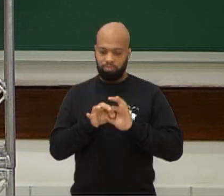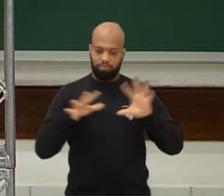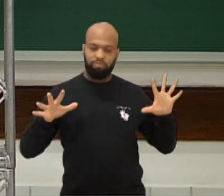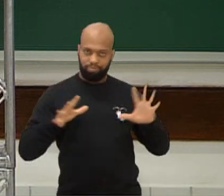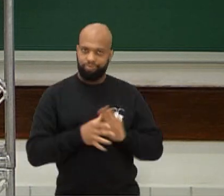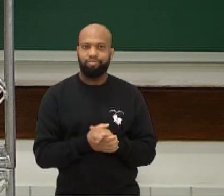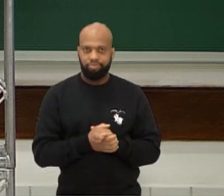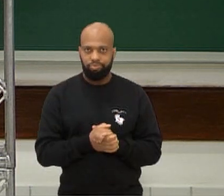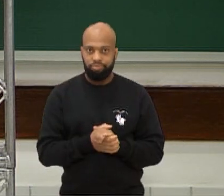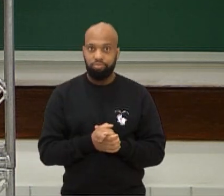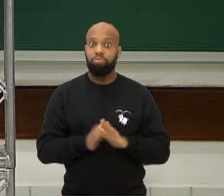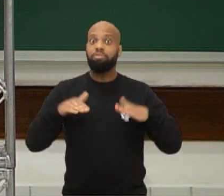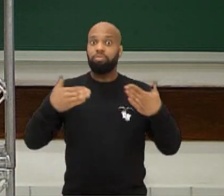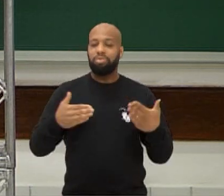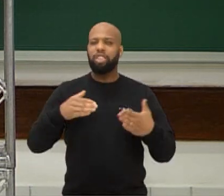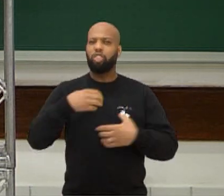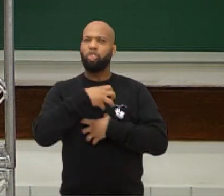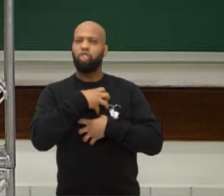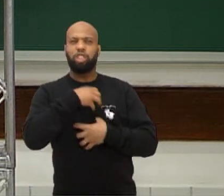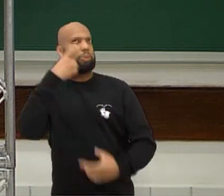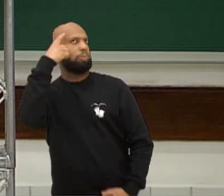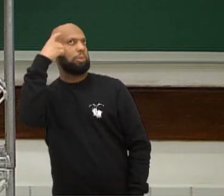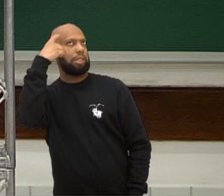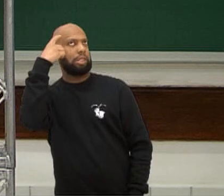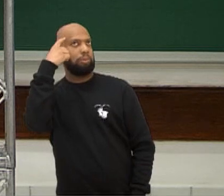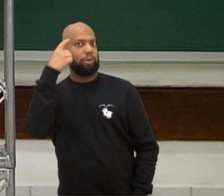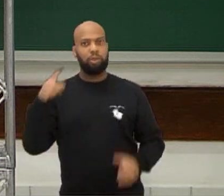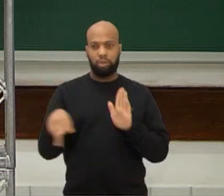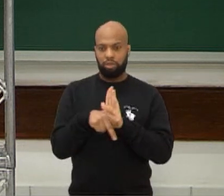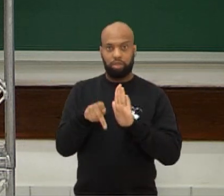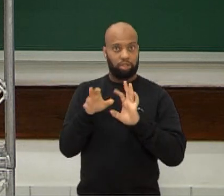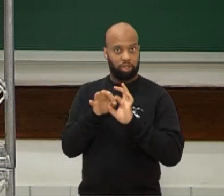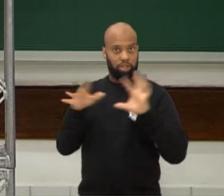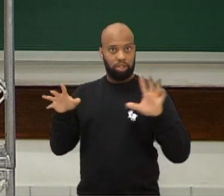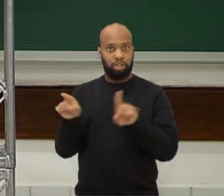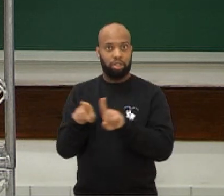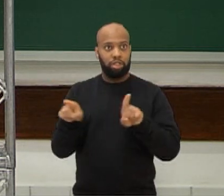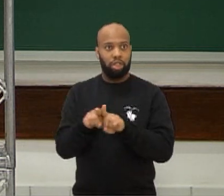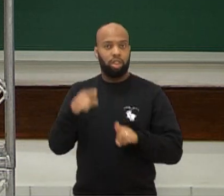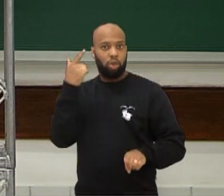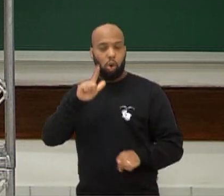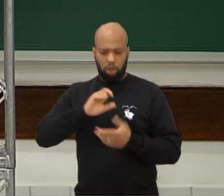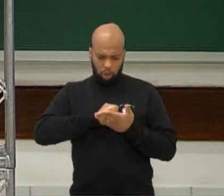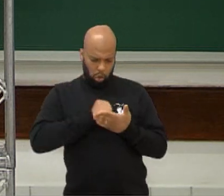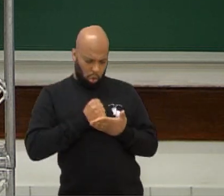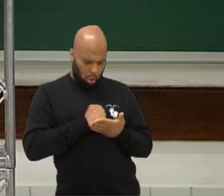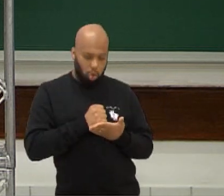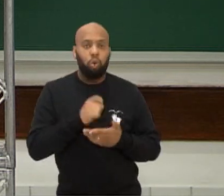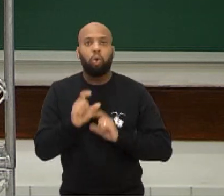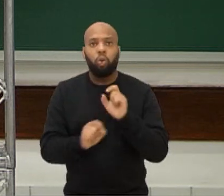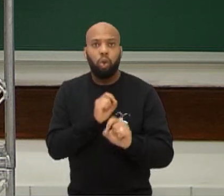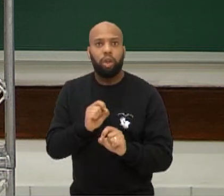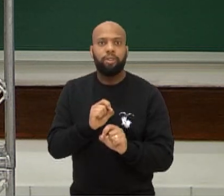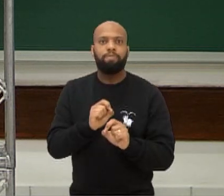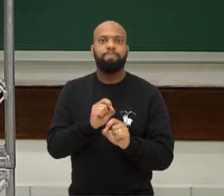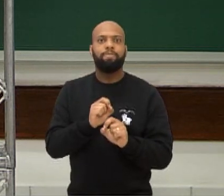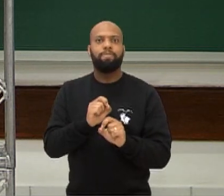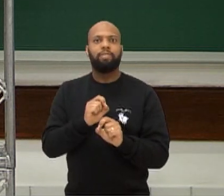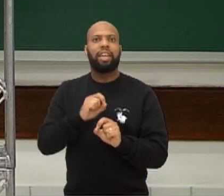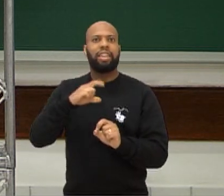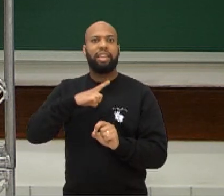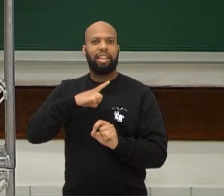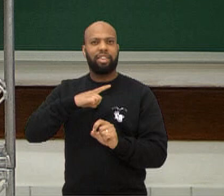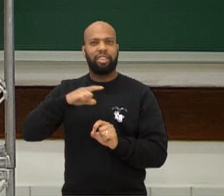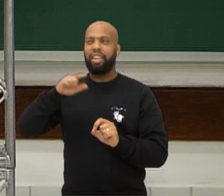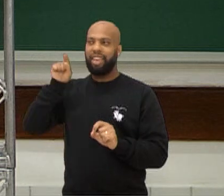liberdade. E essa noção de liberdade e controle vai ser o ponto mais elogiado